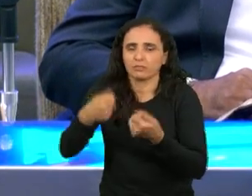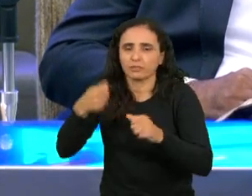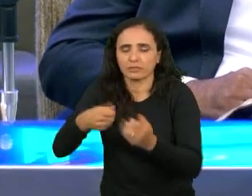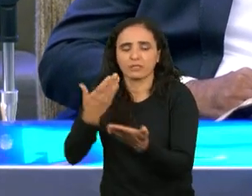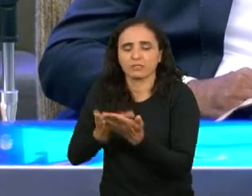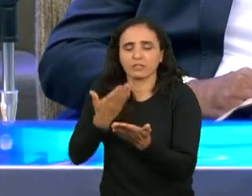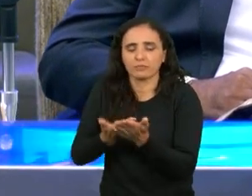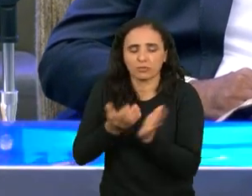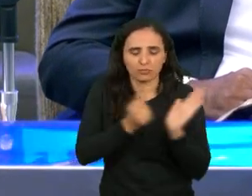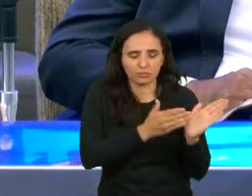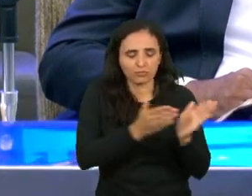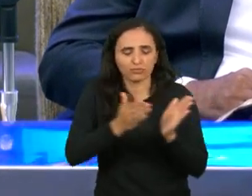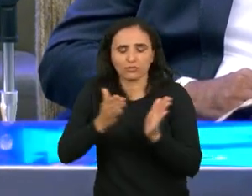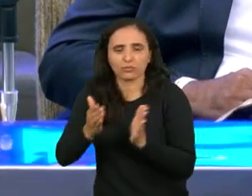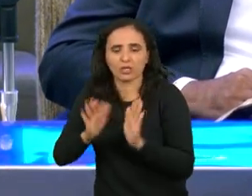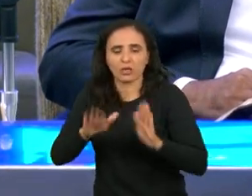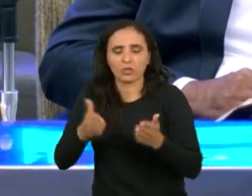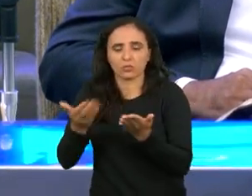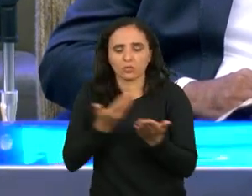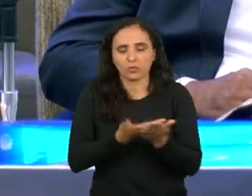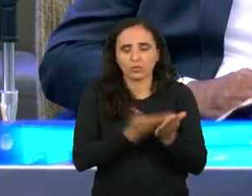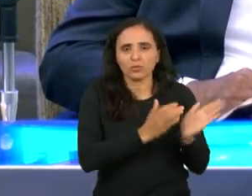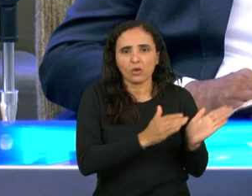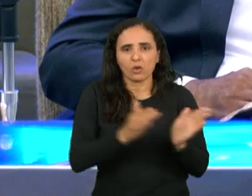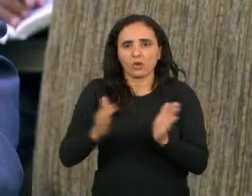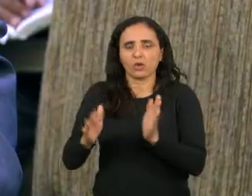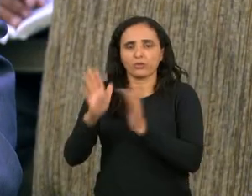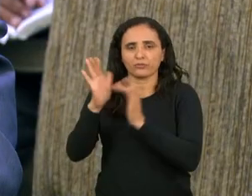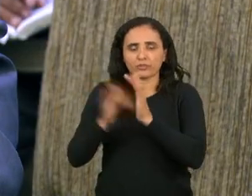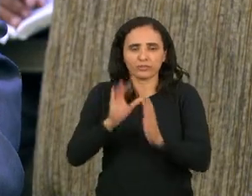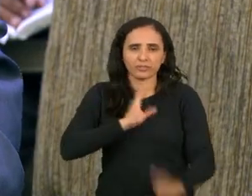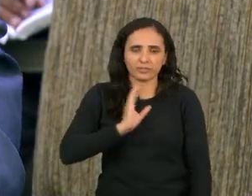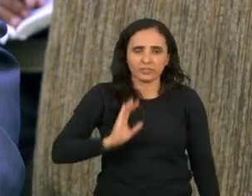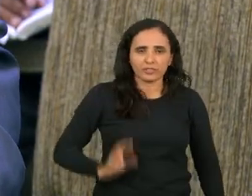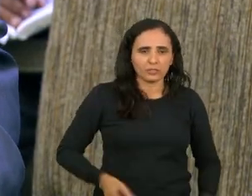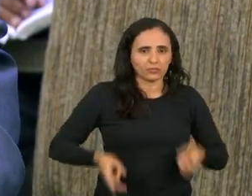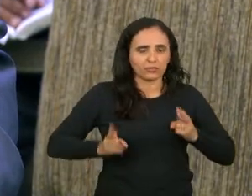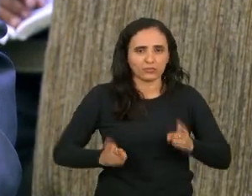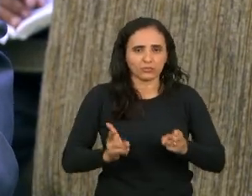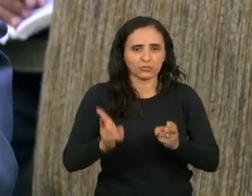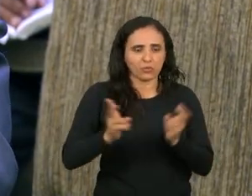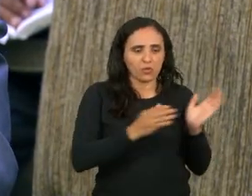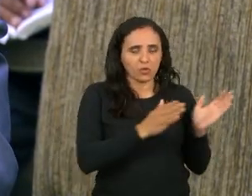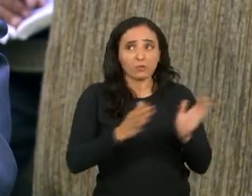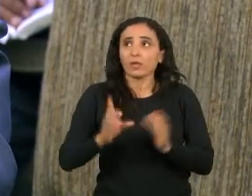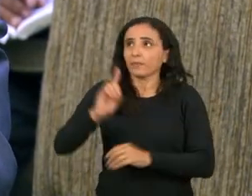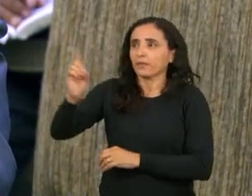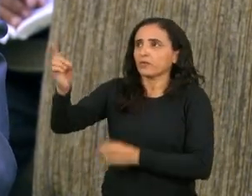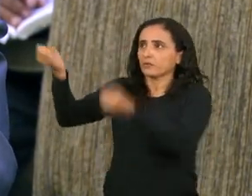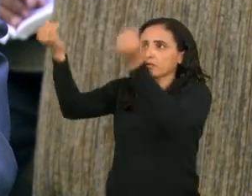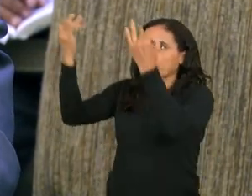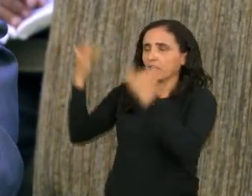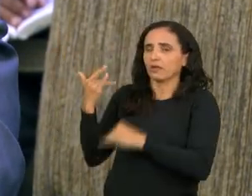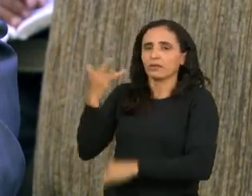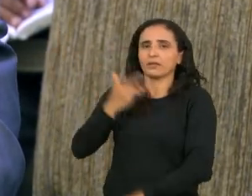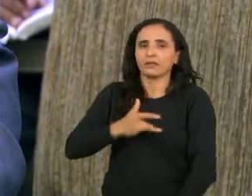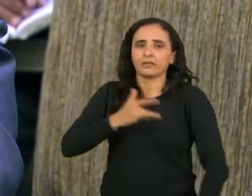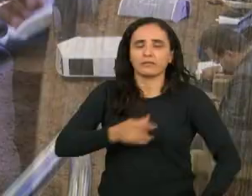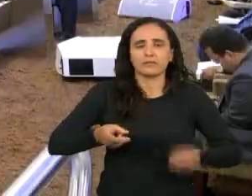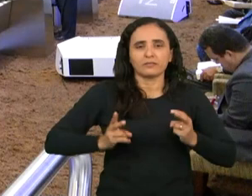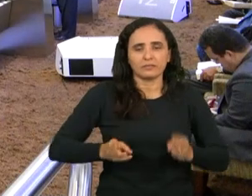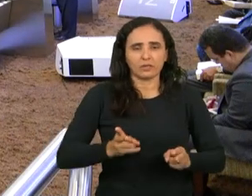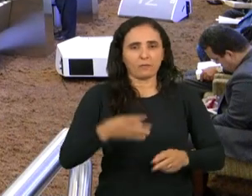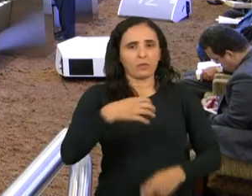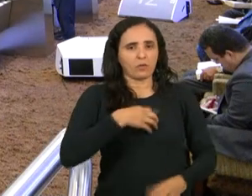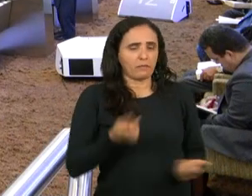a solução é Jesus Cristo é o Evangelho é a misericórdia de Deus é a mudança que o